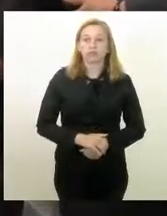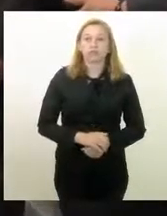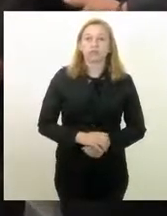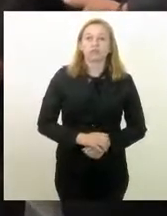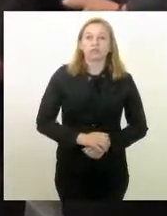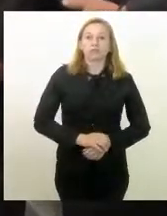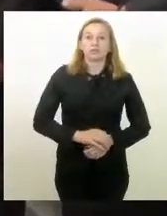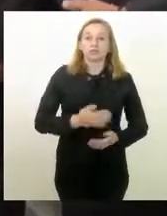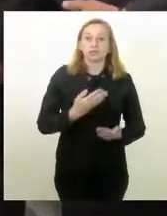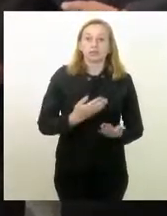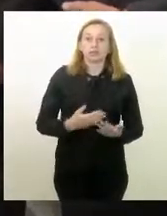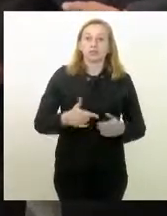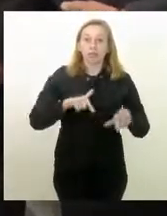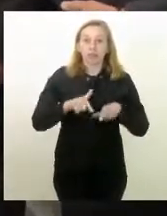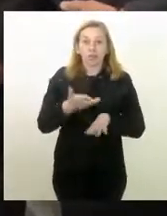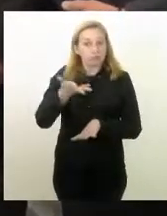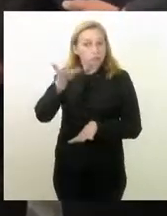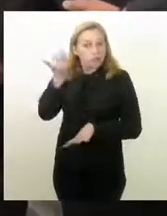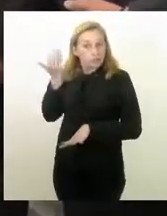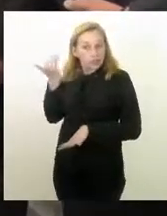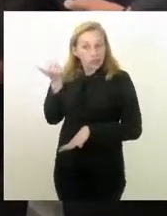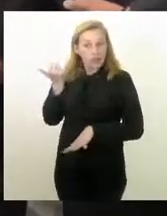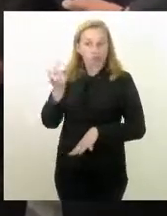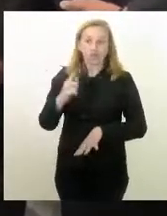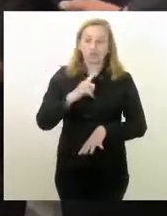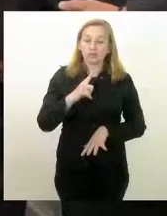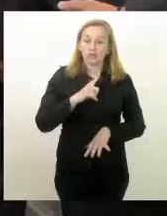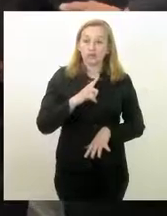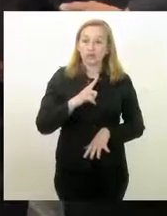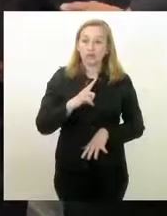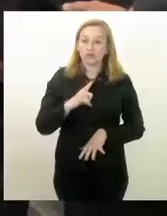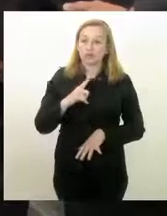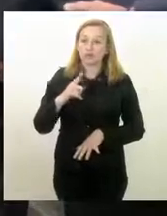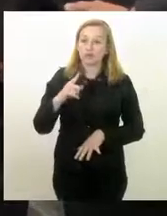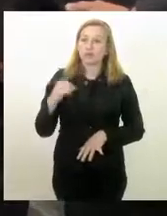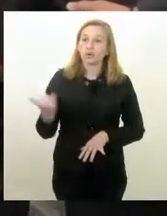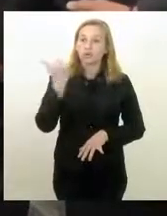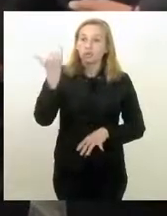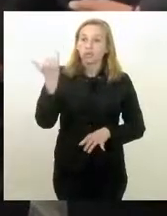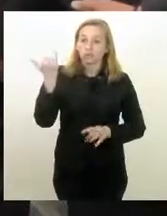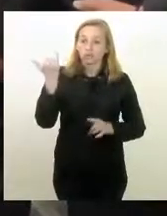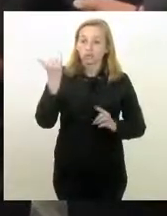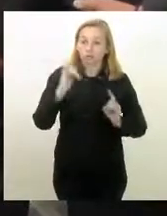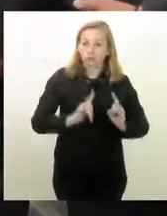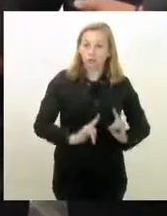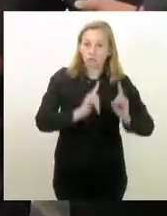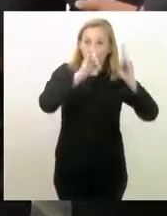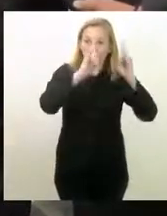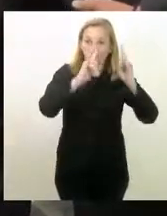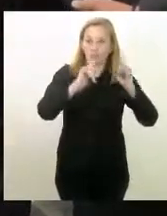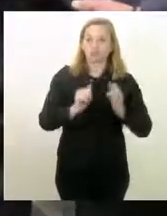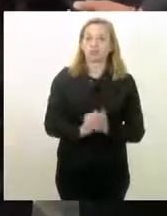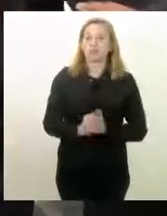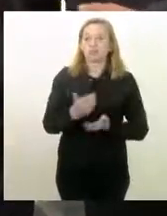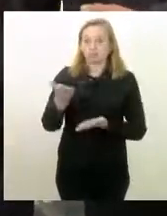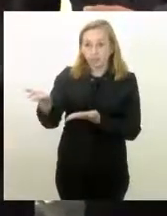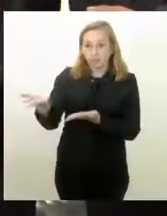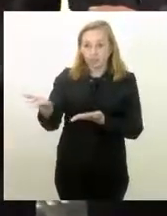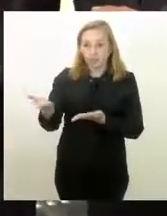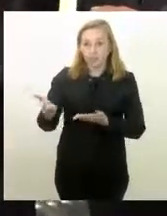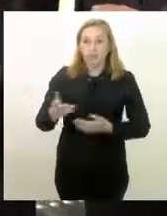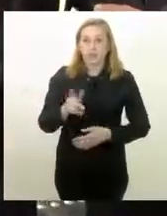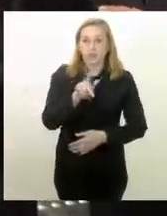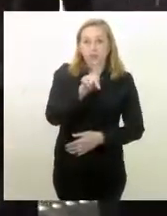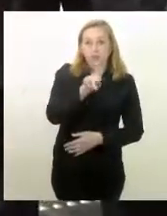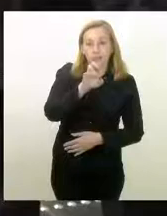anterior que adquiriu esse belíssimo patrimônio. Então, por favor, tia, Pedro, vamos